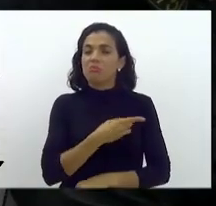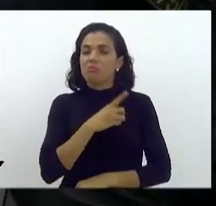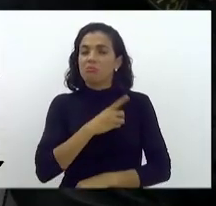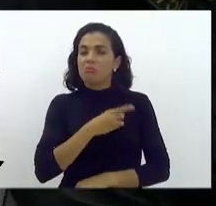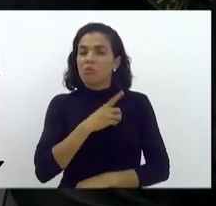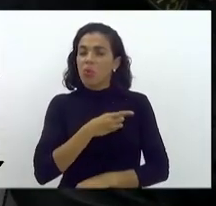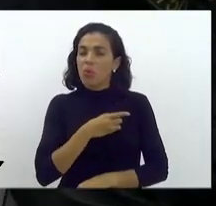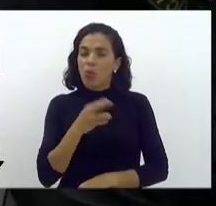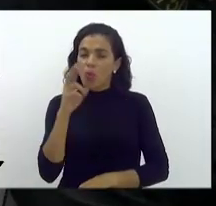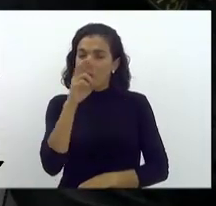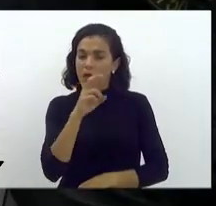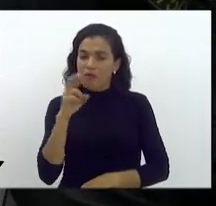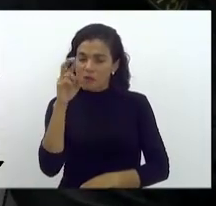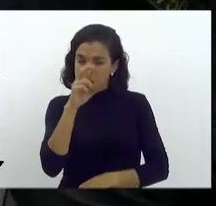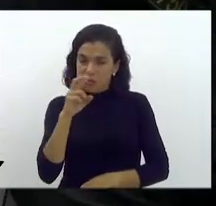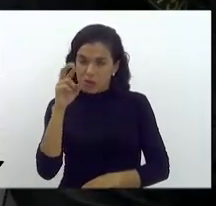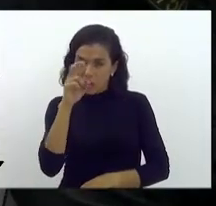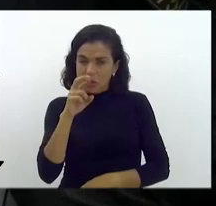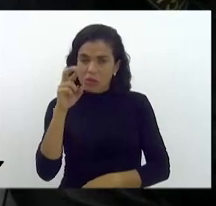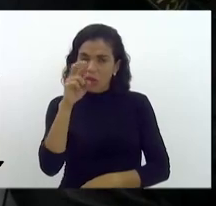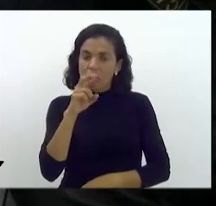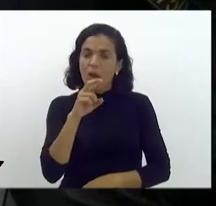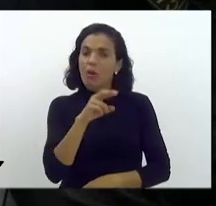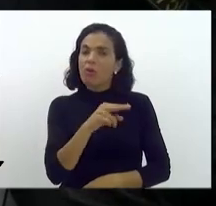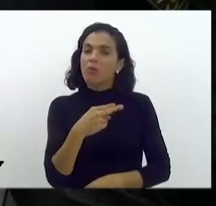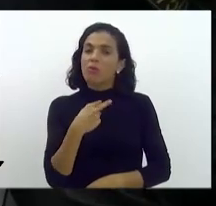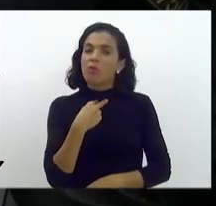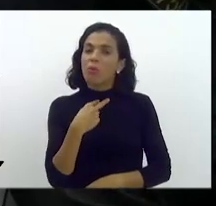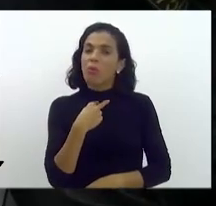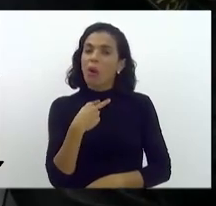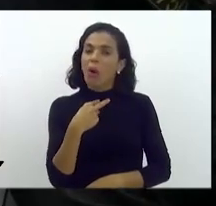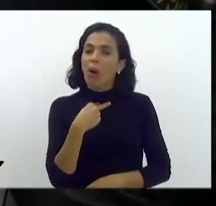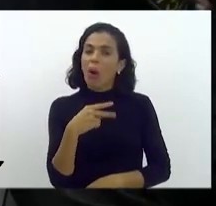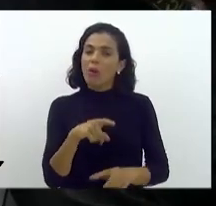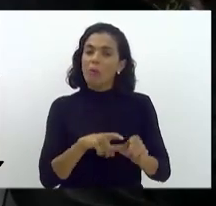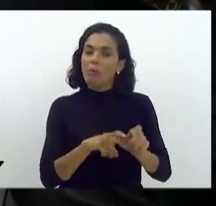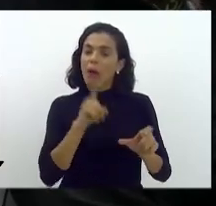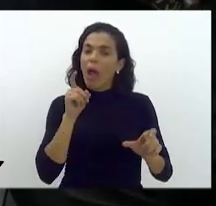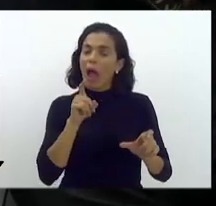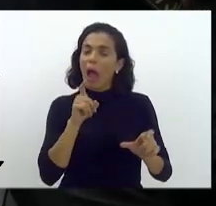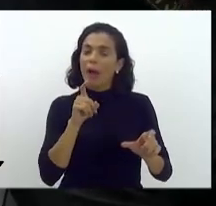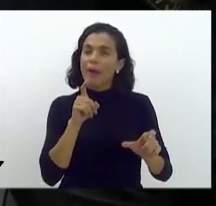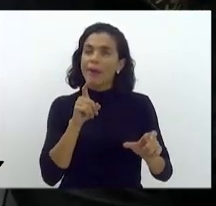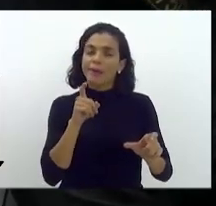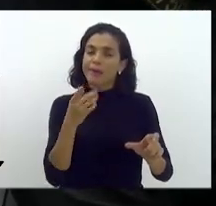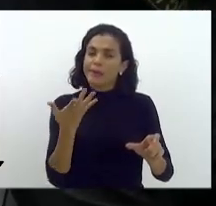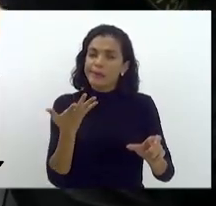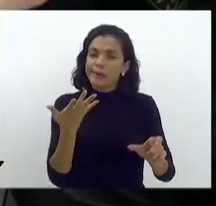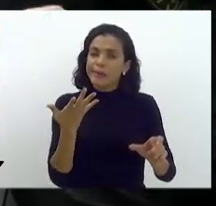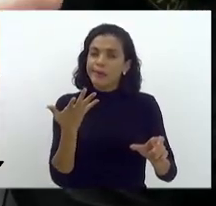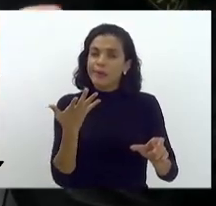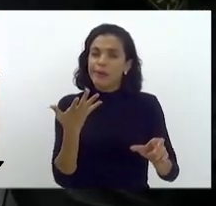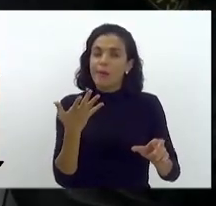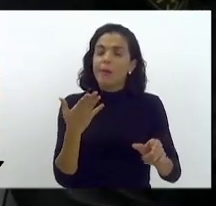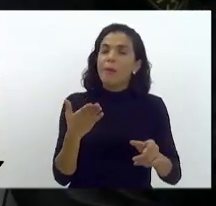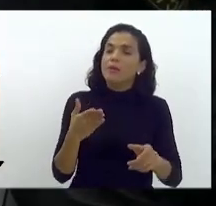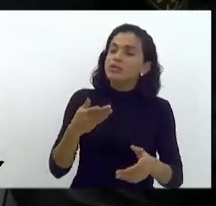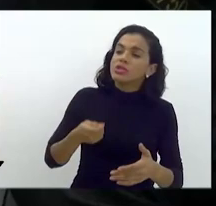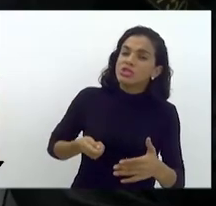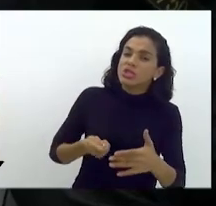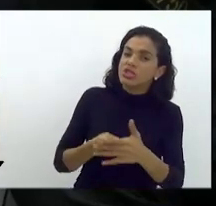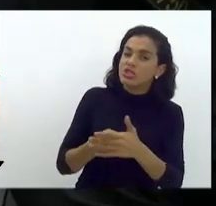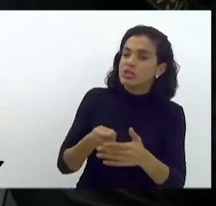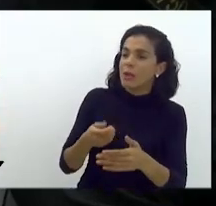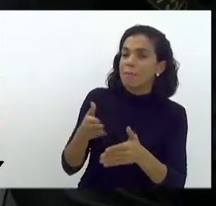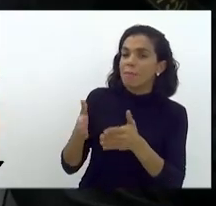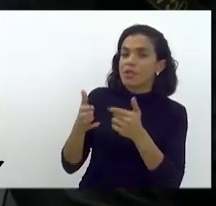numa investigação não tem autoridade plena de exigir a